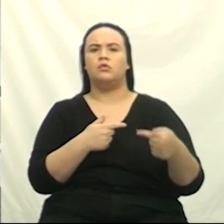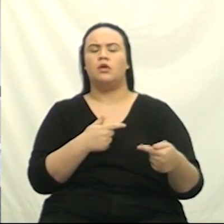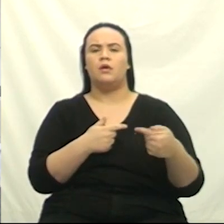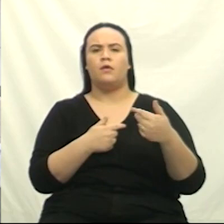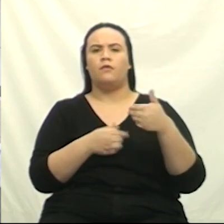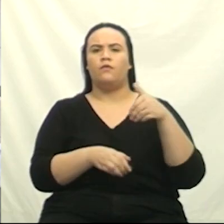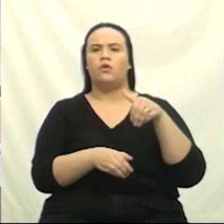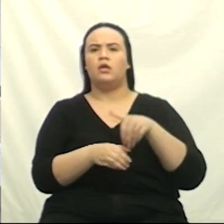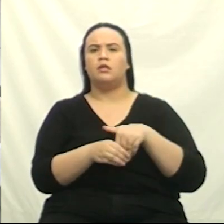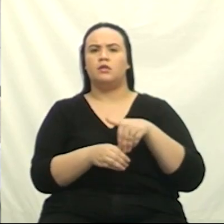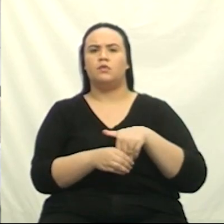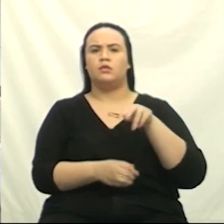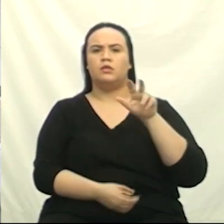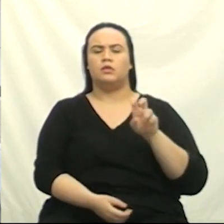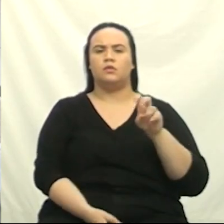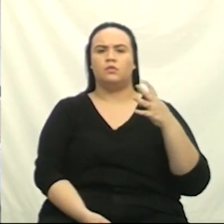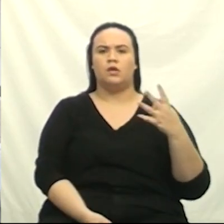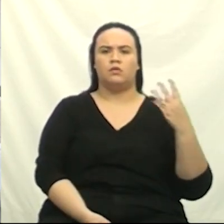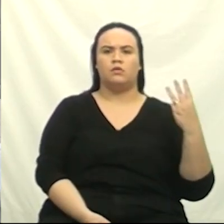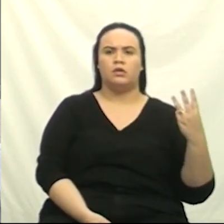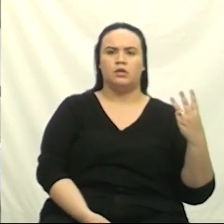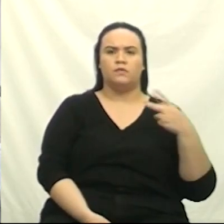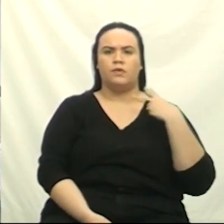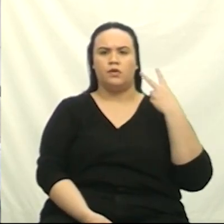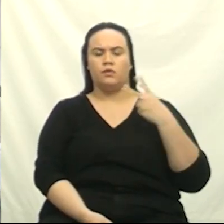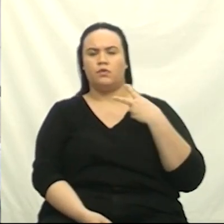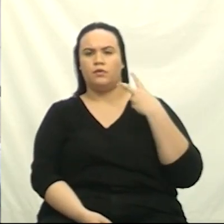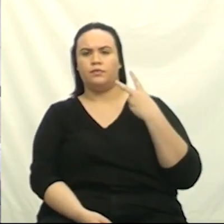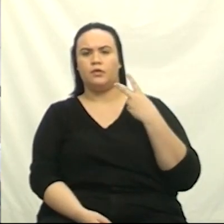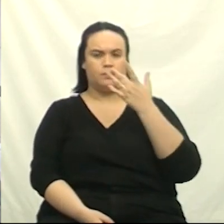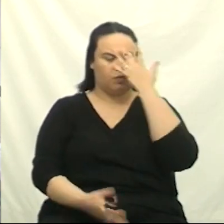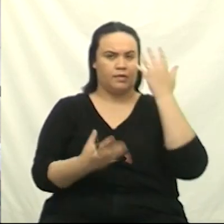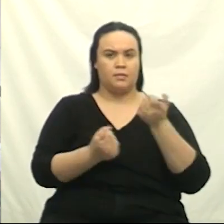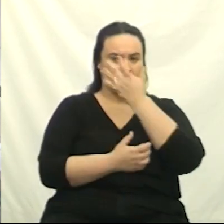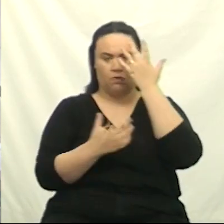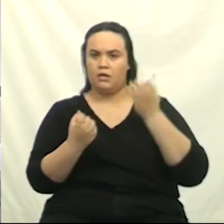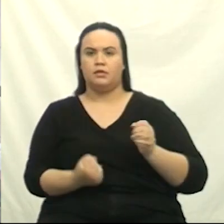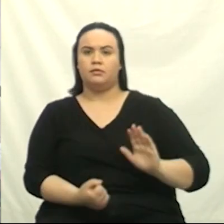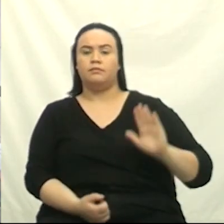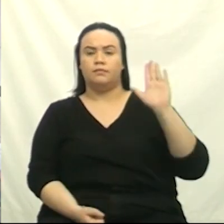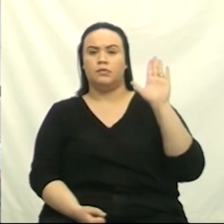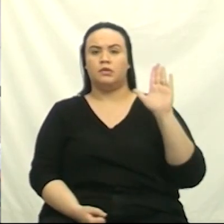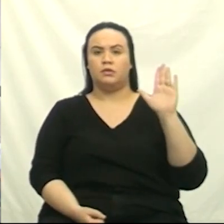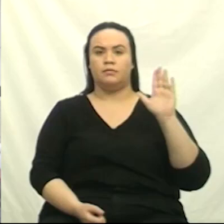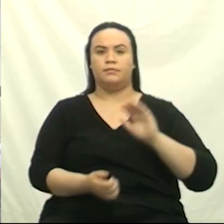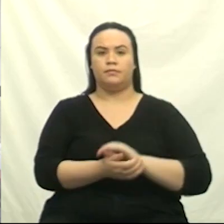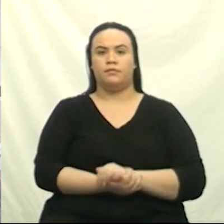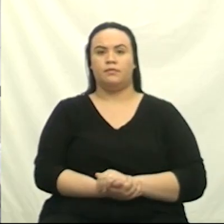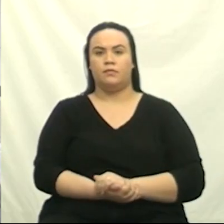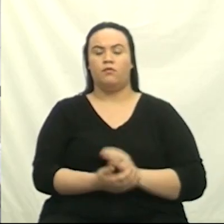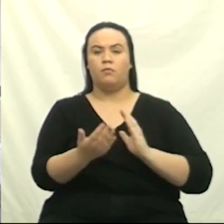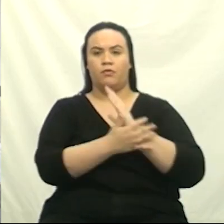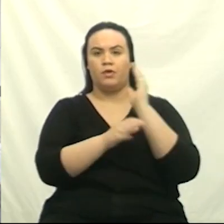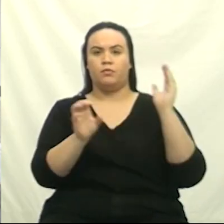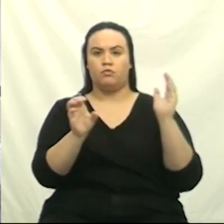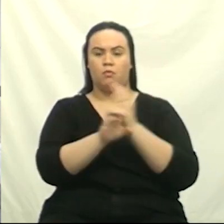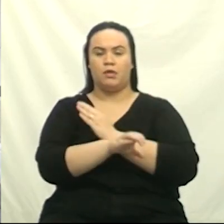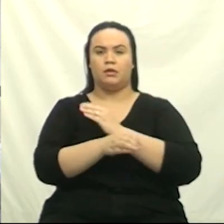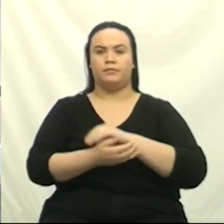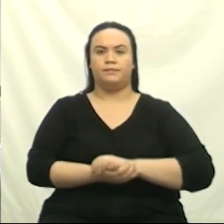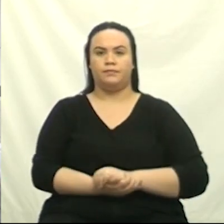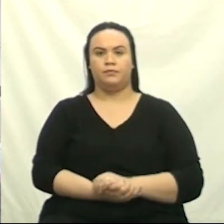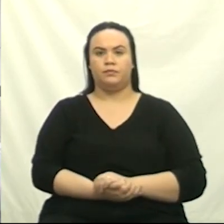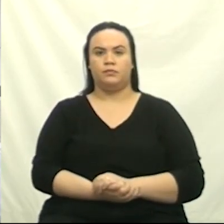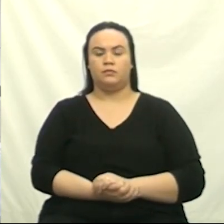do requerimento 543 do vereador Manuel Roseng favoráveis permaneçam como estão que os contrários se manifestem foi aprovado por unanimidade